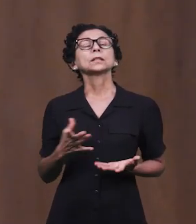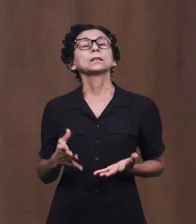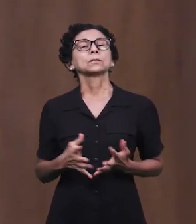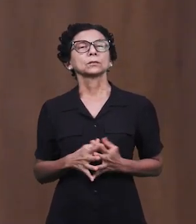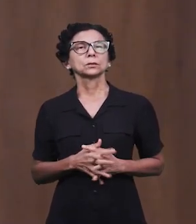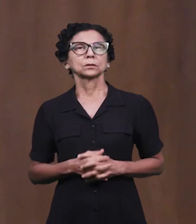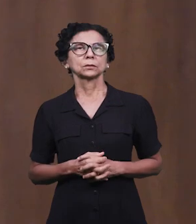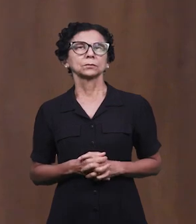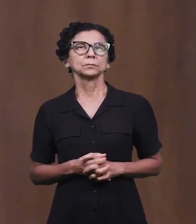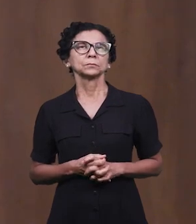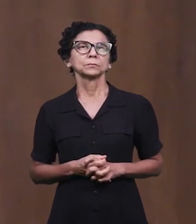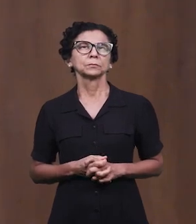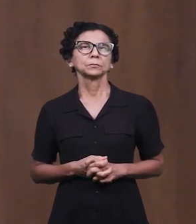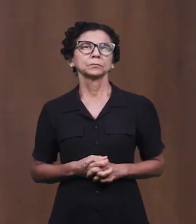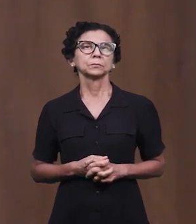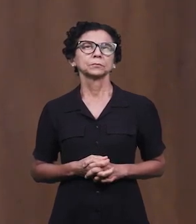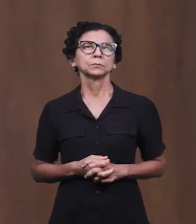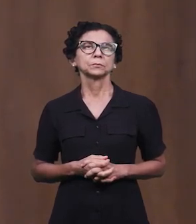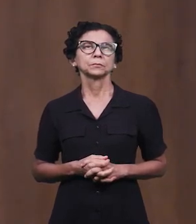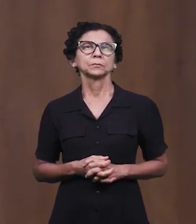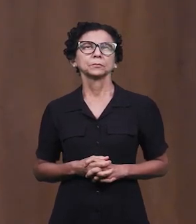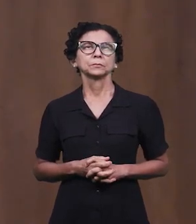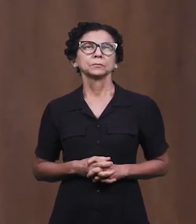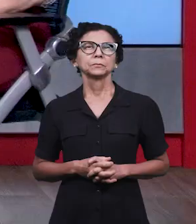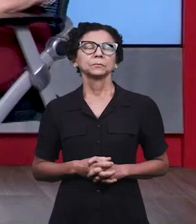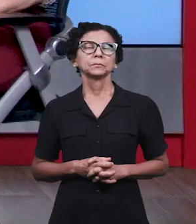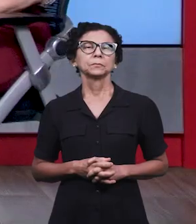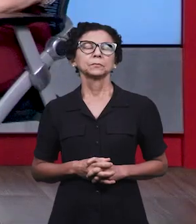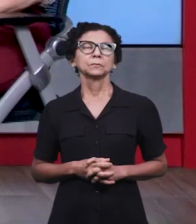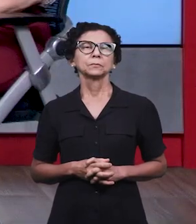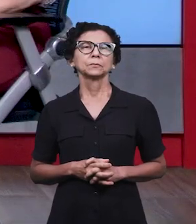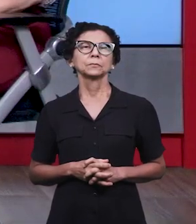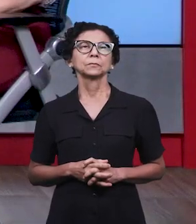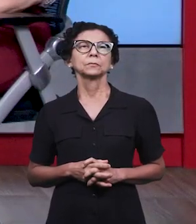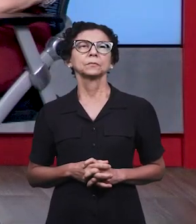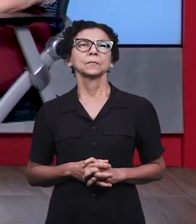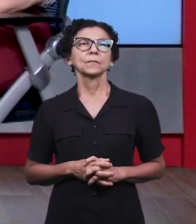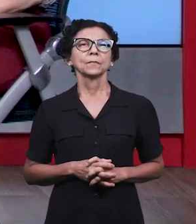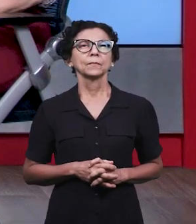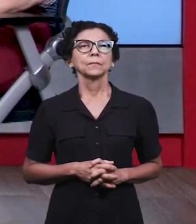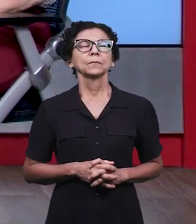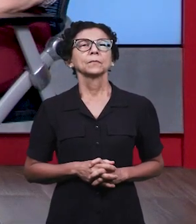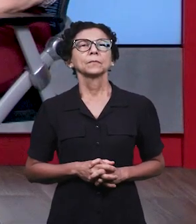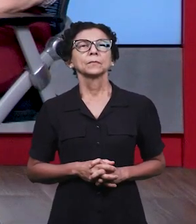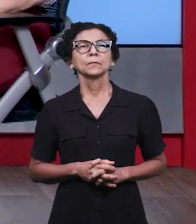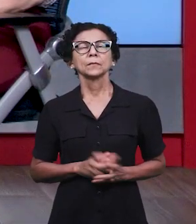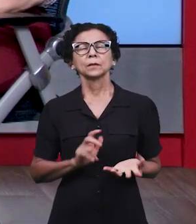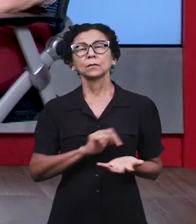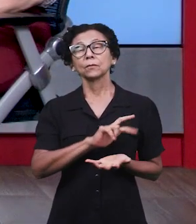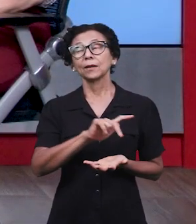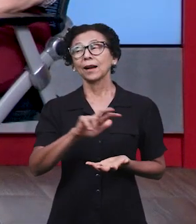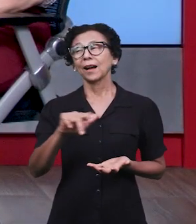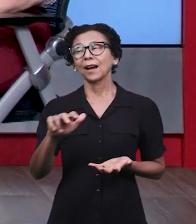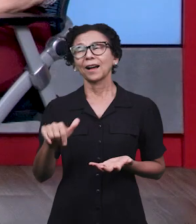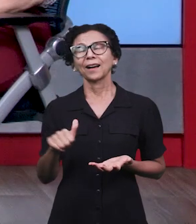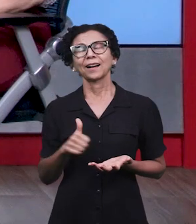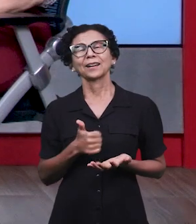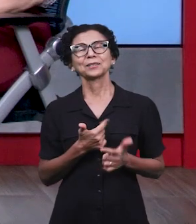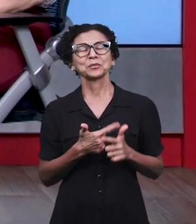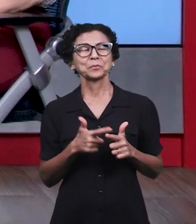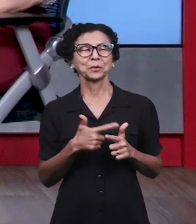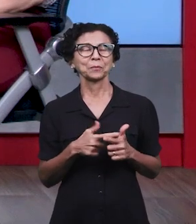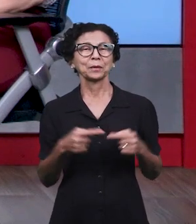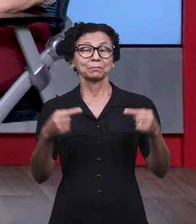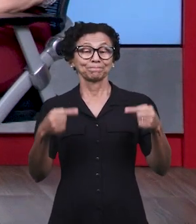Seus direitos como cidadão? Existem inúmeras situações, assim,